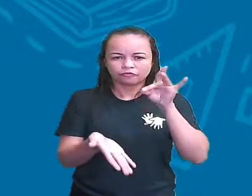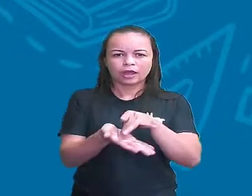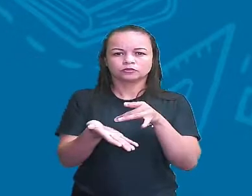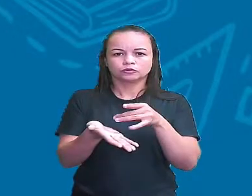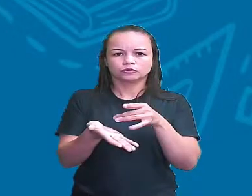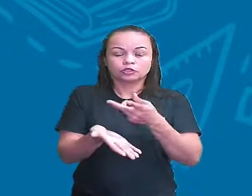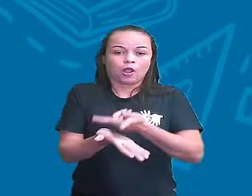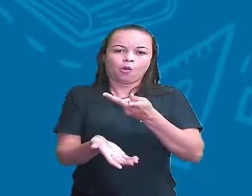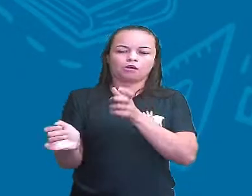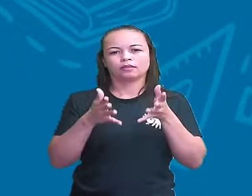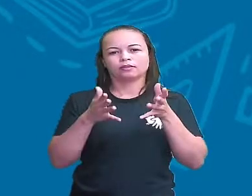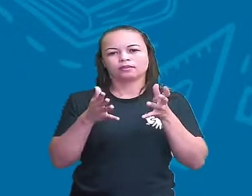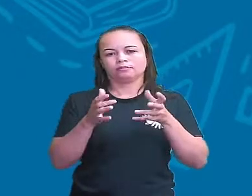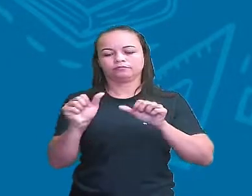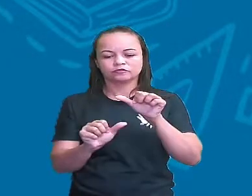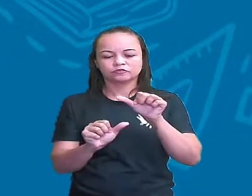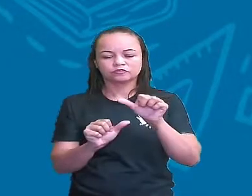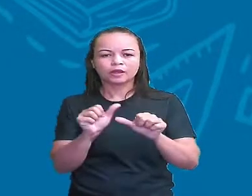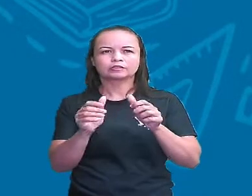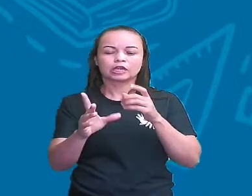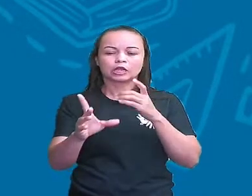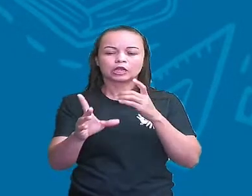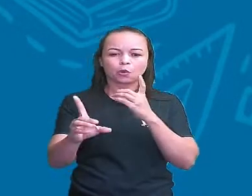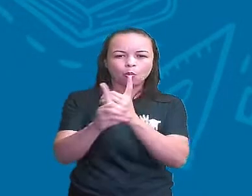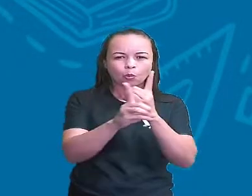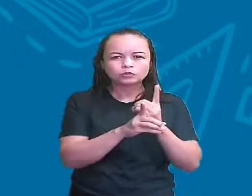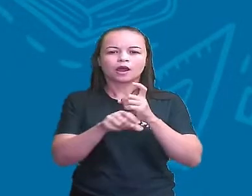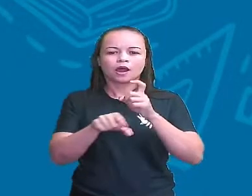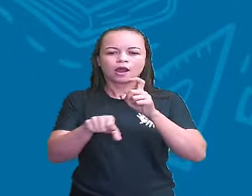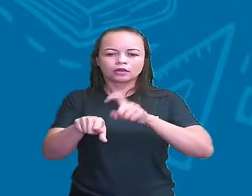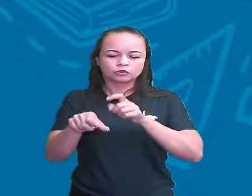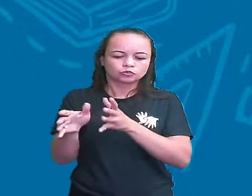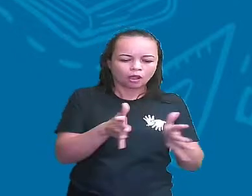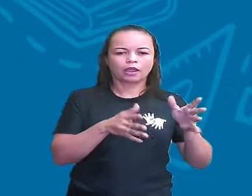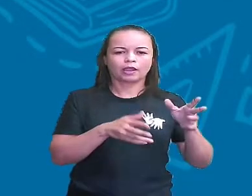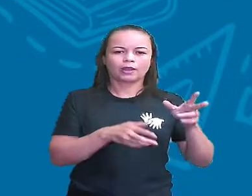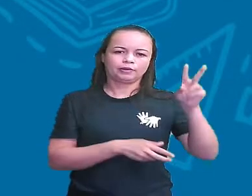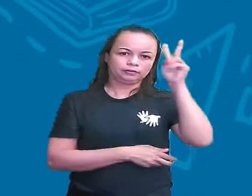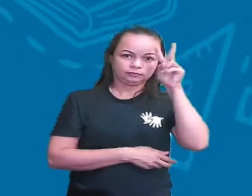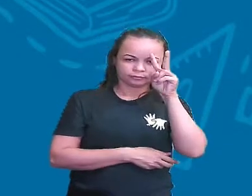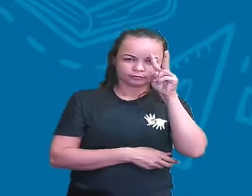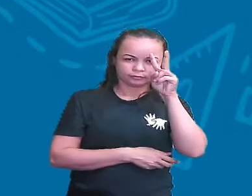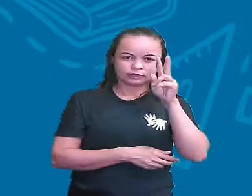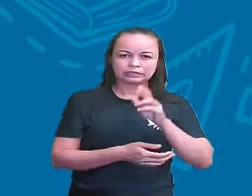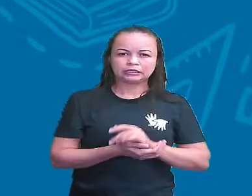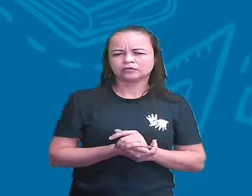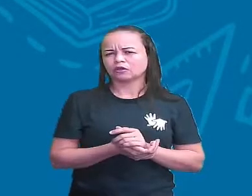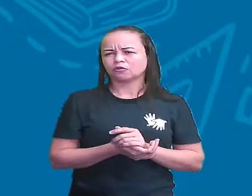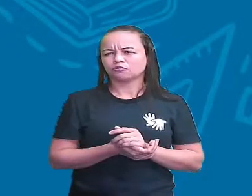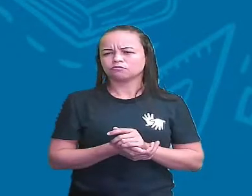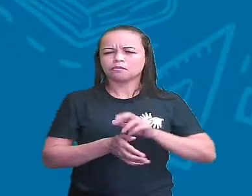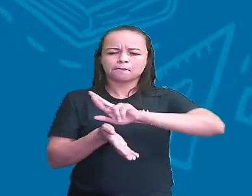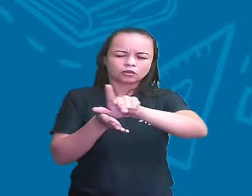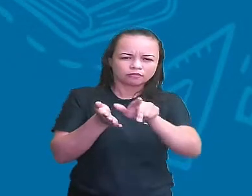gente vai utilizar para a gente se encontrar no tempo e na história, muitas vezes são